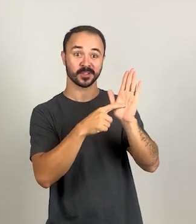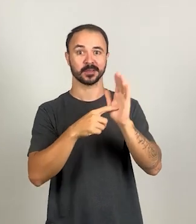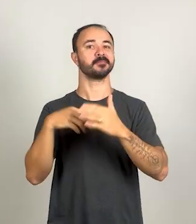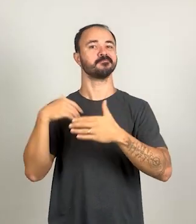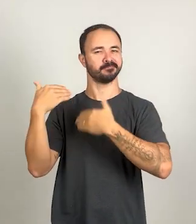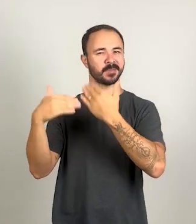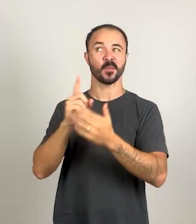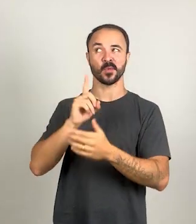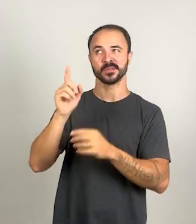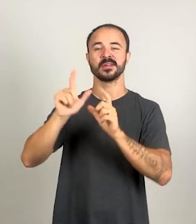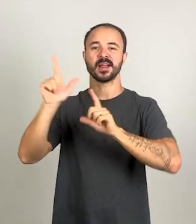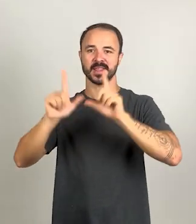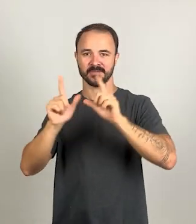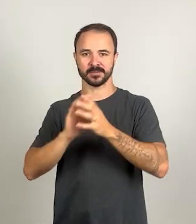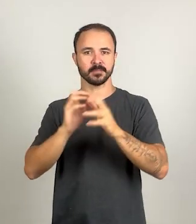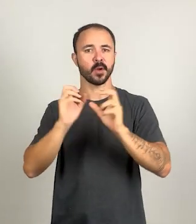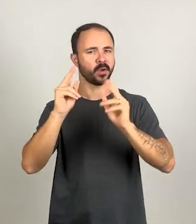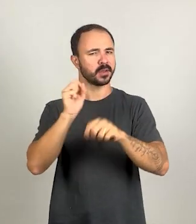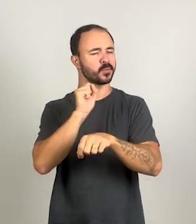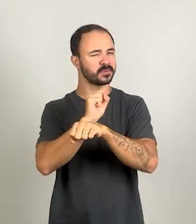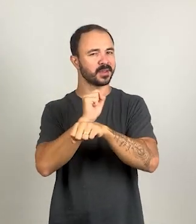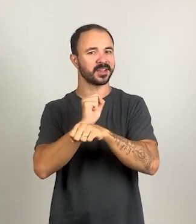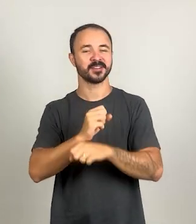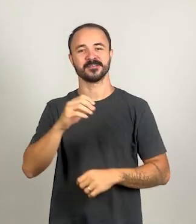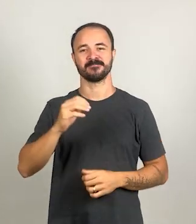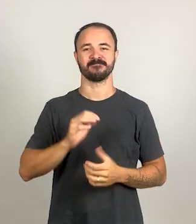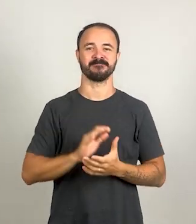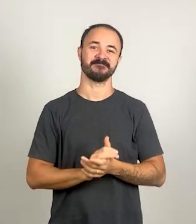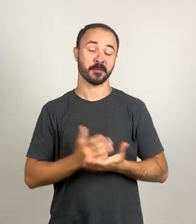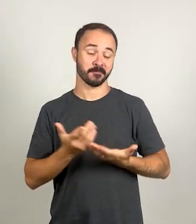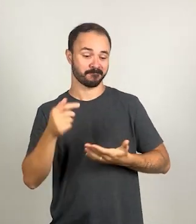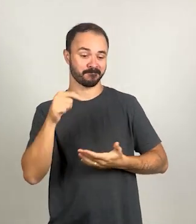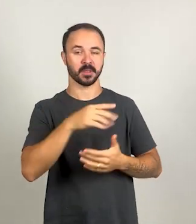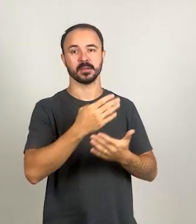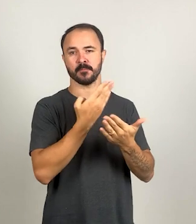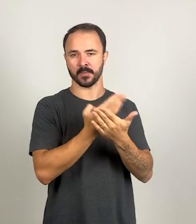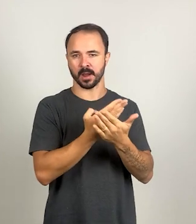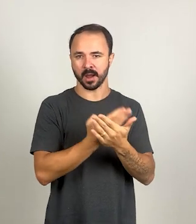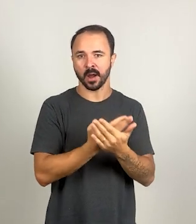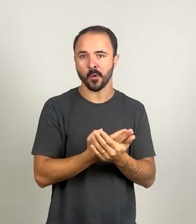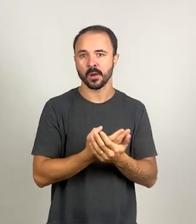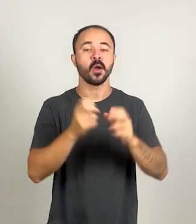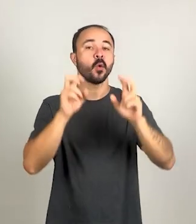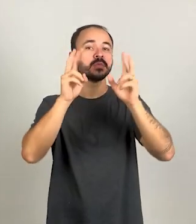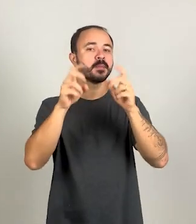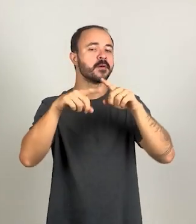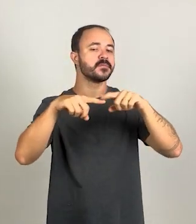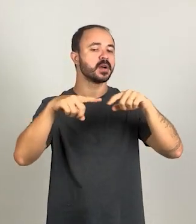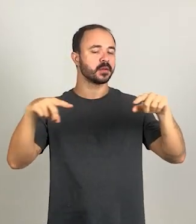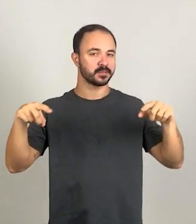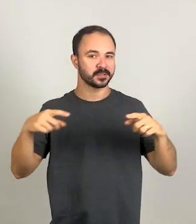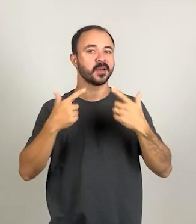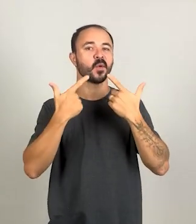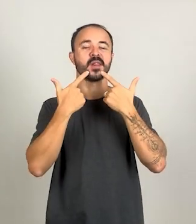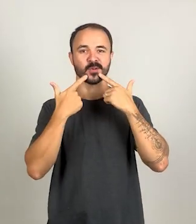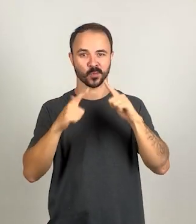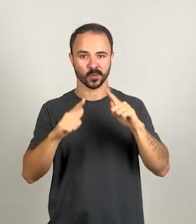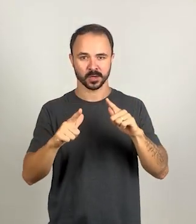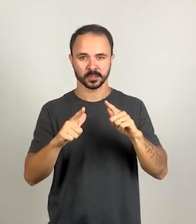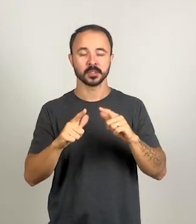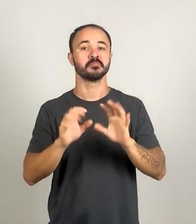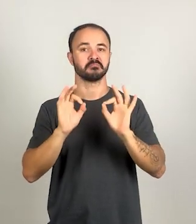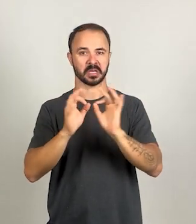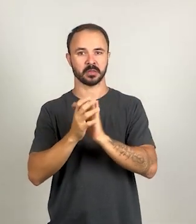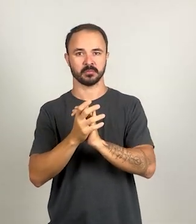nossas próximas aulas eu aguardo o vídeo de vocês Hein esta foi a nossa aula sobre variação linguística sobre